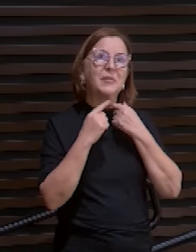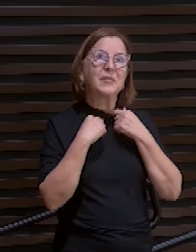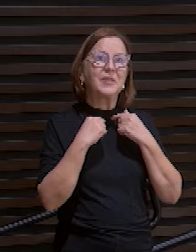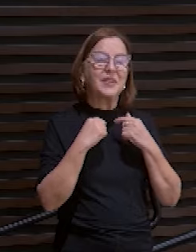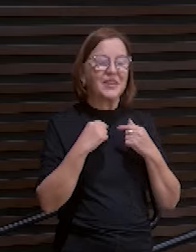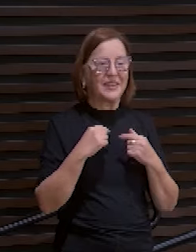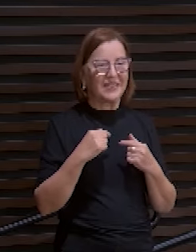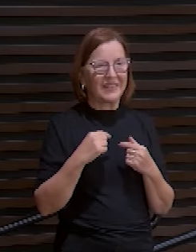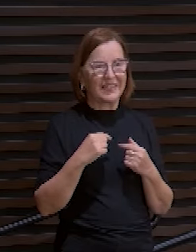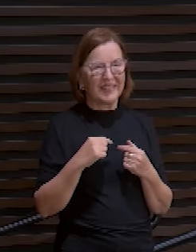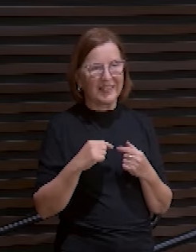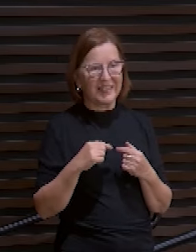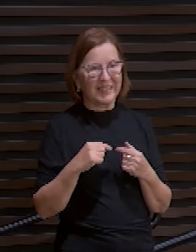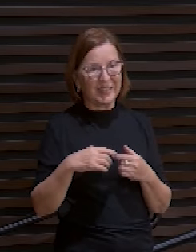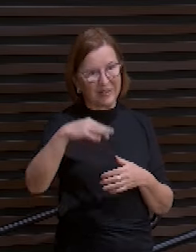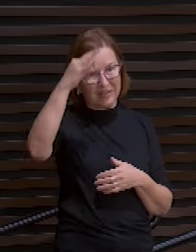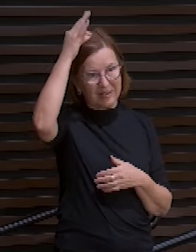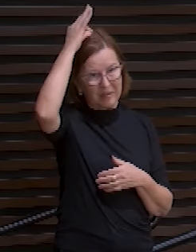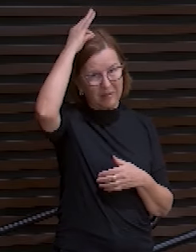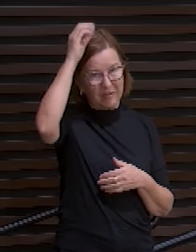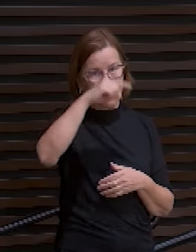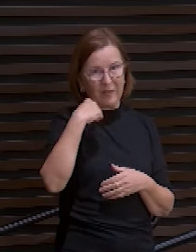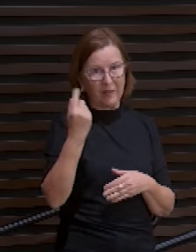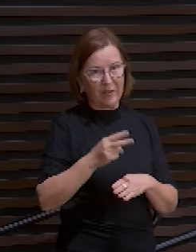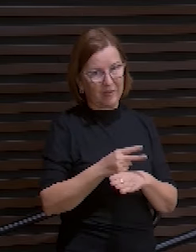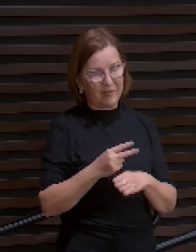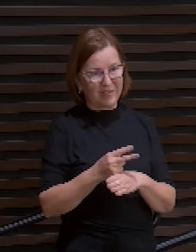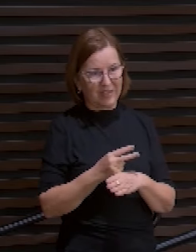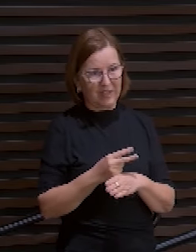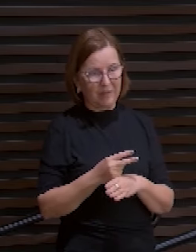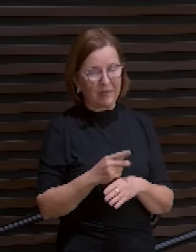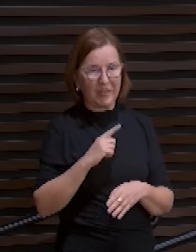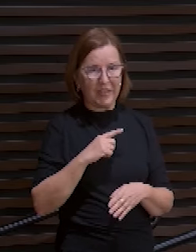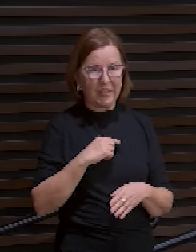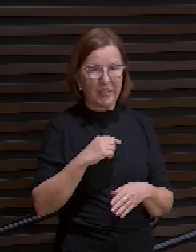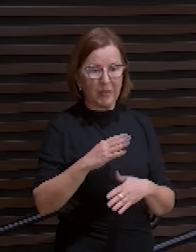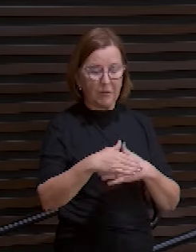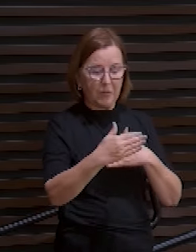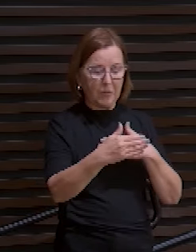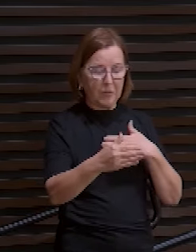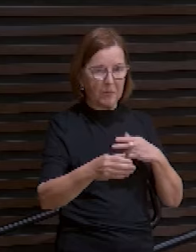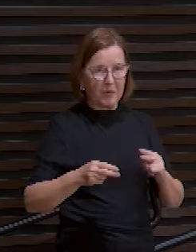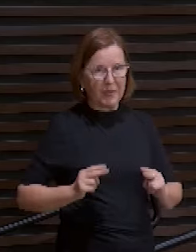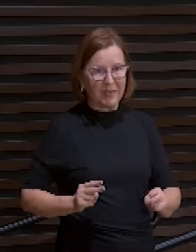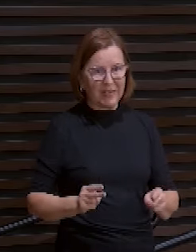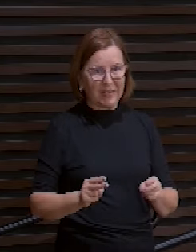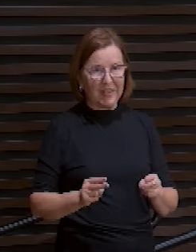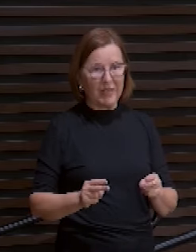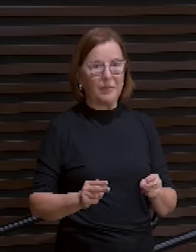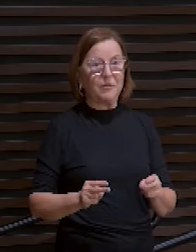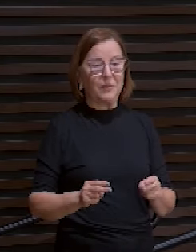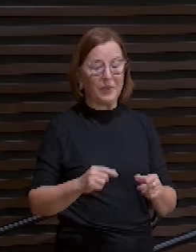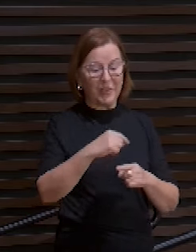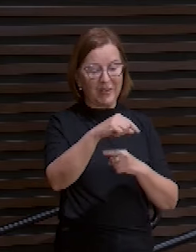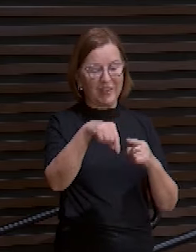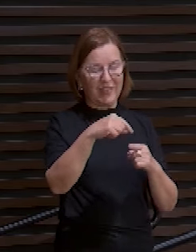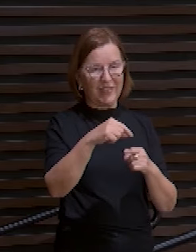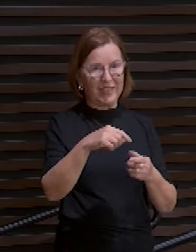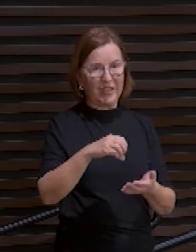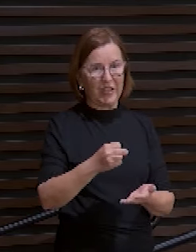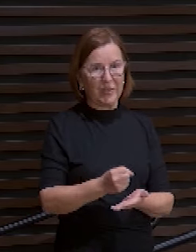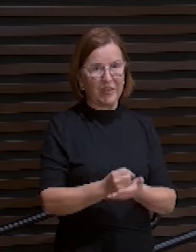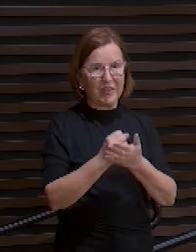trazemos em nosso viver o processo contínuo de santificação sustentado pelo próprio Espírito de